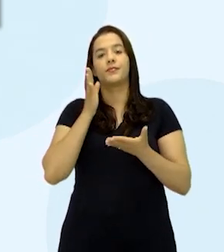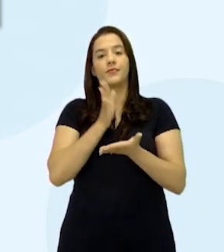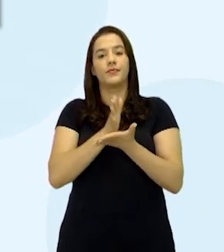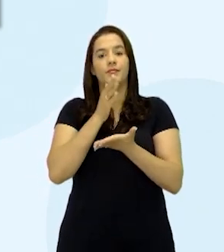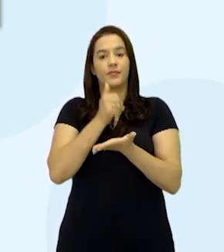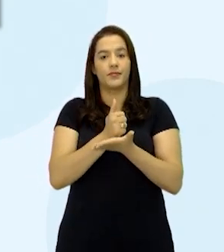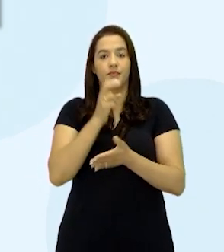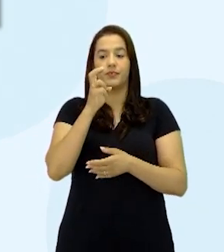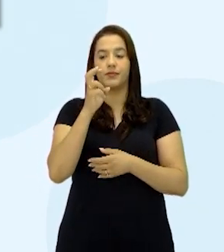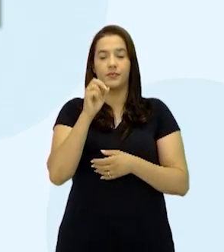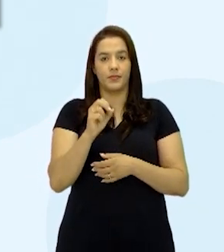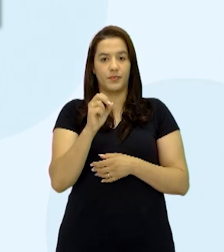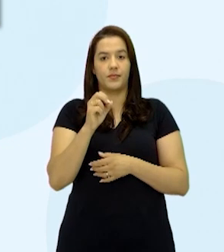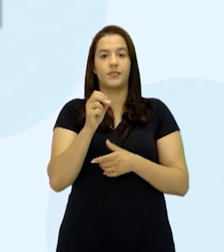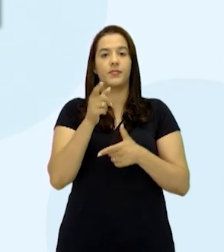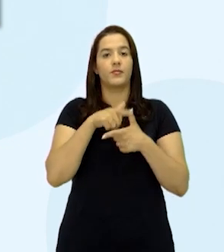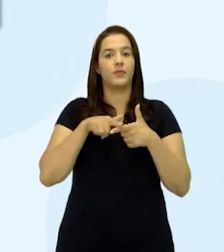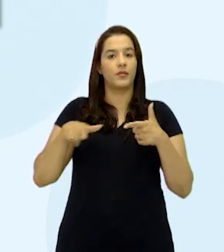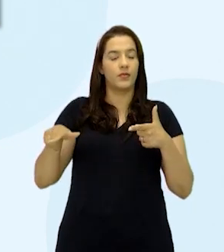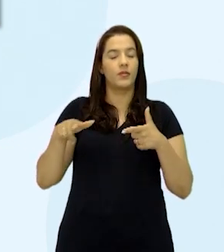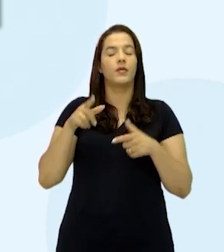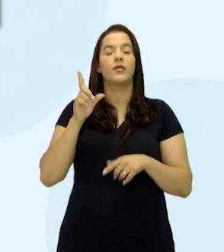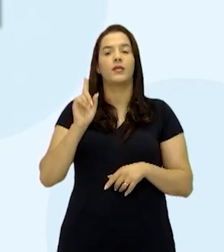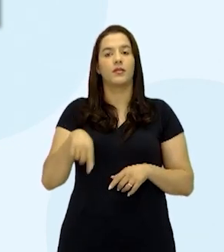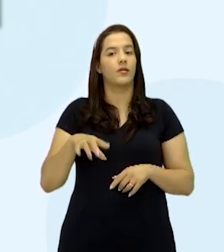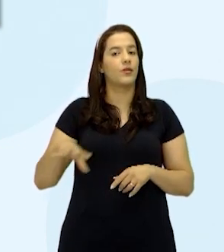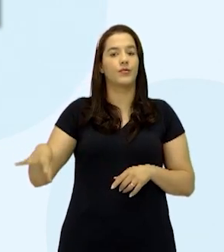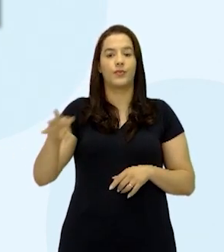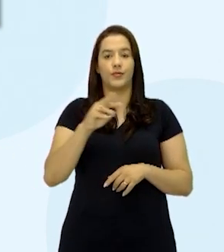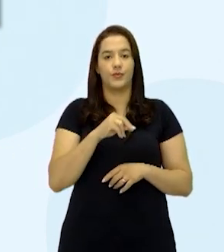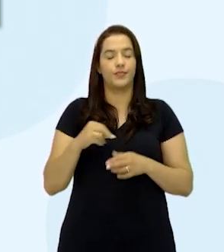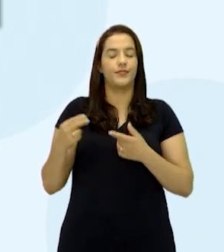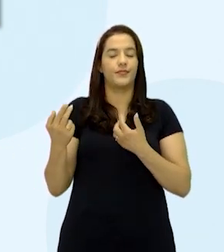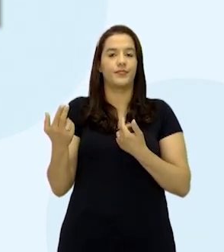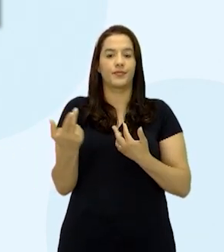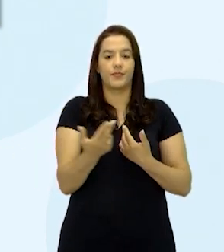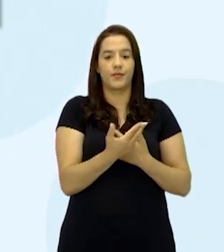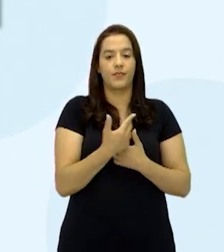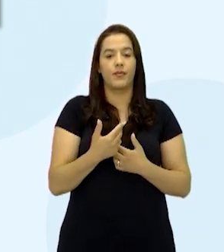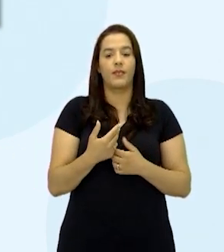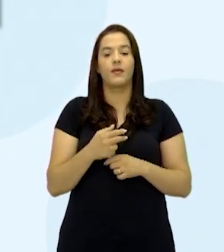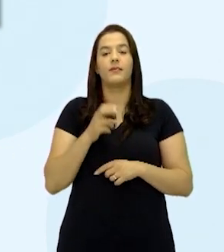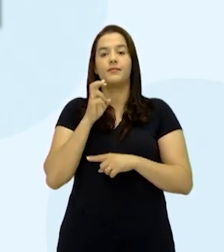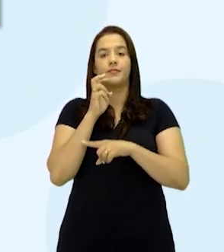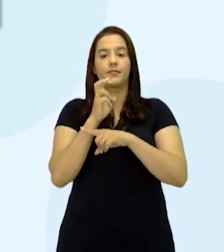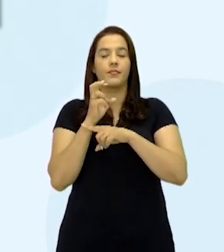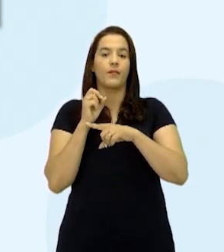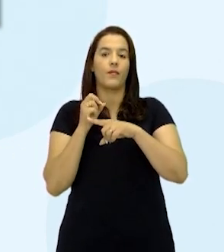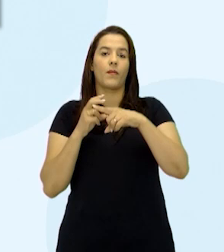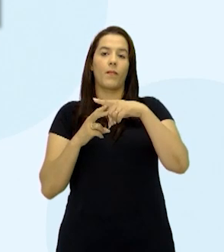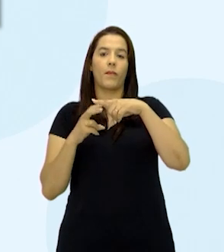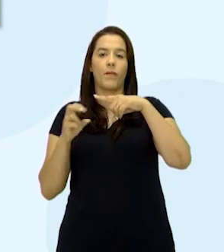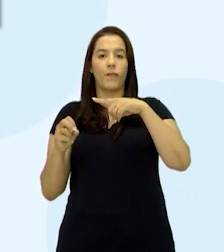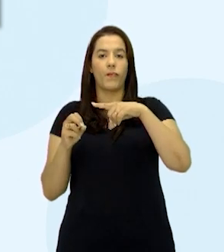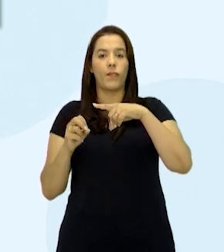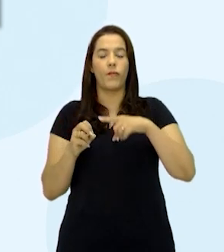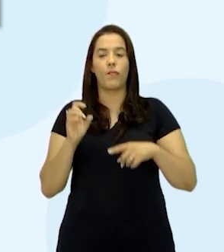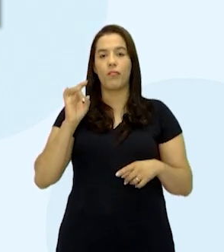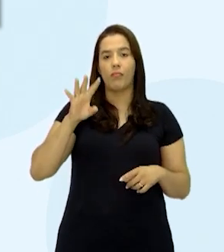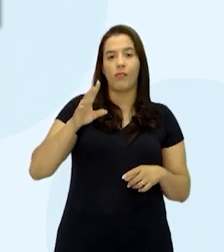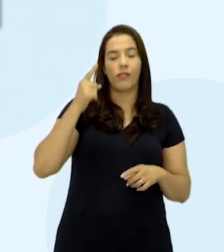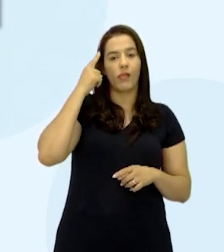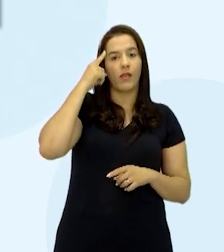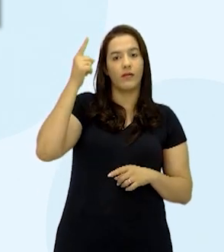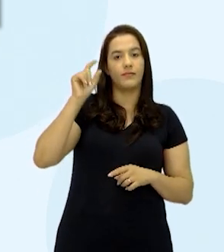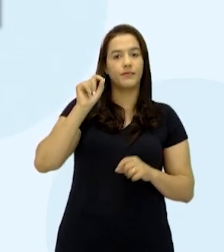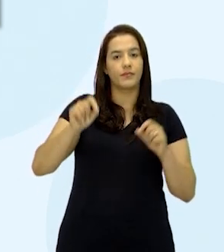então o todo é as 50 partes, são todas elas. Por isso que a gente escreve 50 avos. É só a gente lembrar,